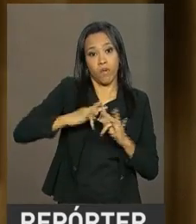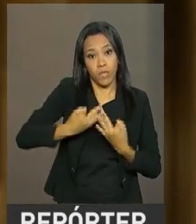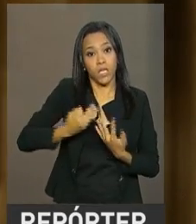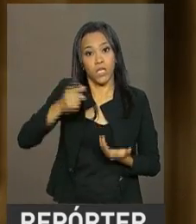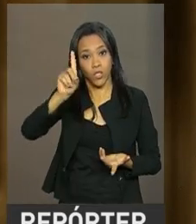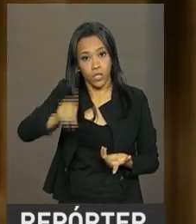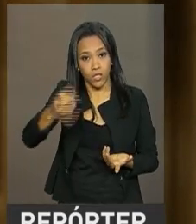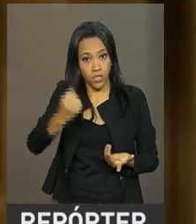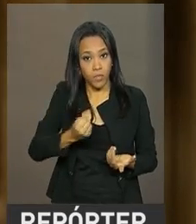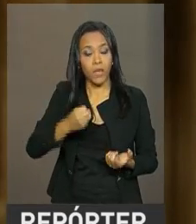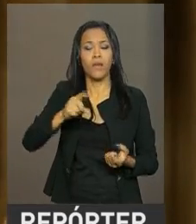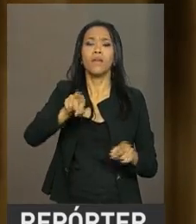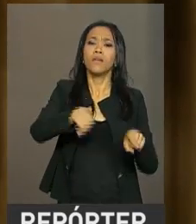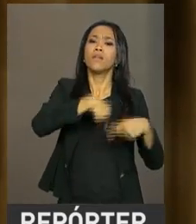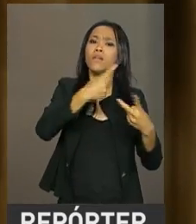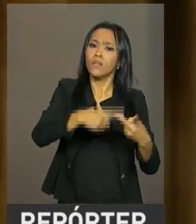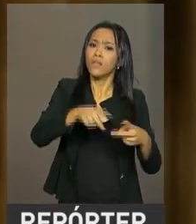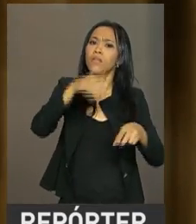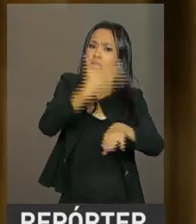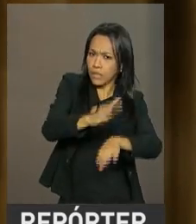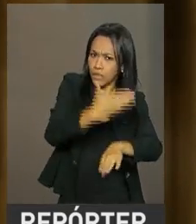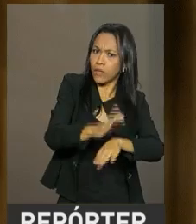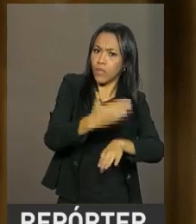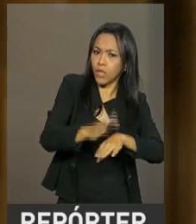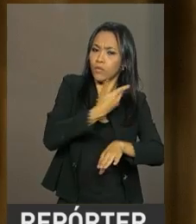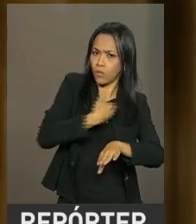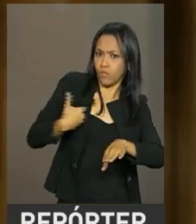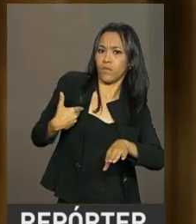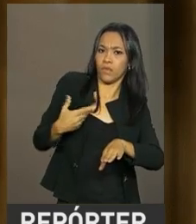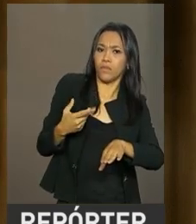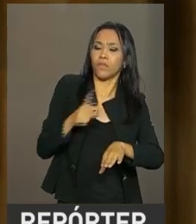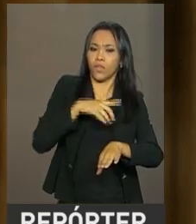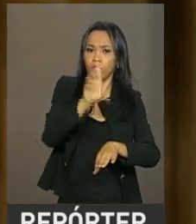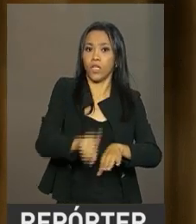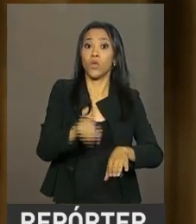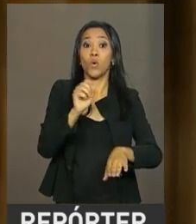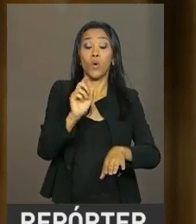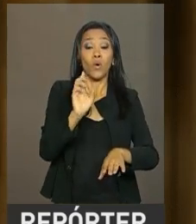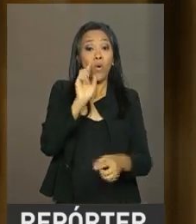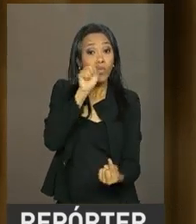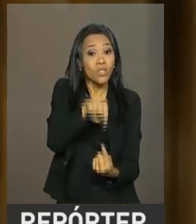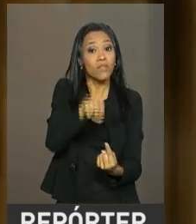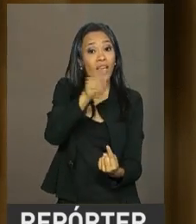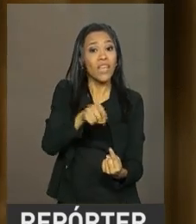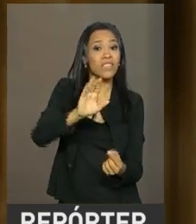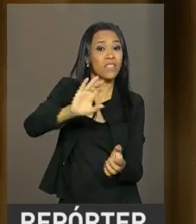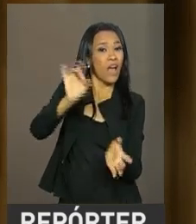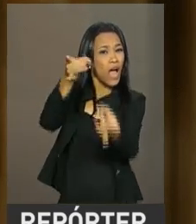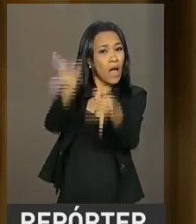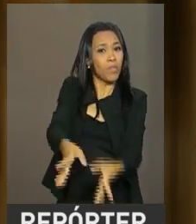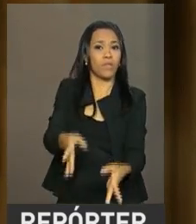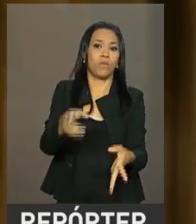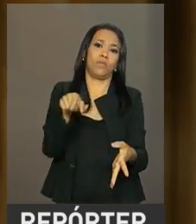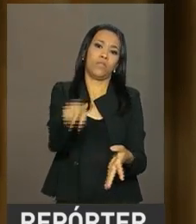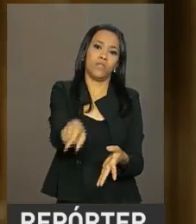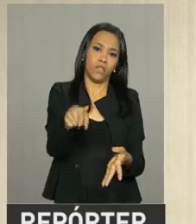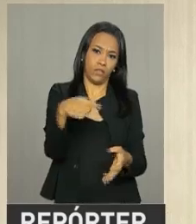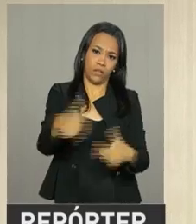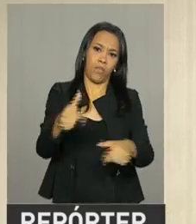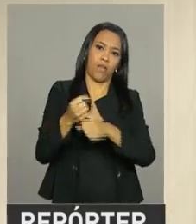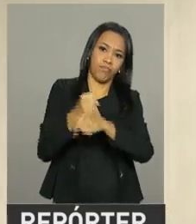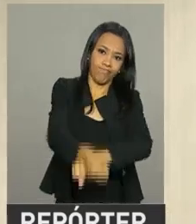também de capacitação então A ideia é que ele saia do ciclo de vulnerabilidade não volte mais a a cair nessa